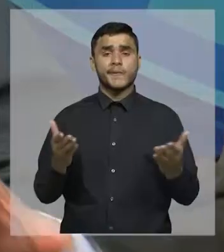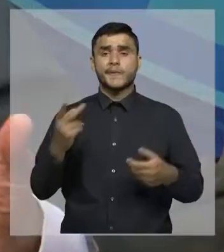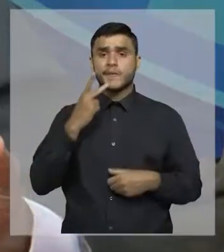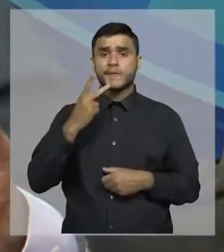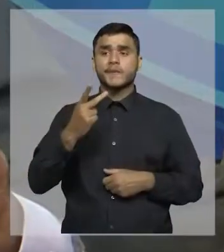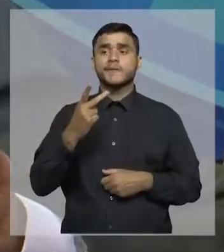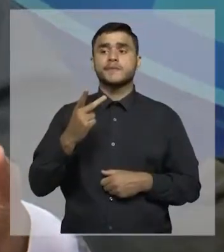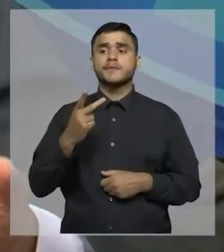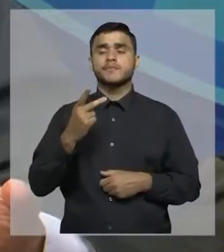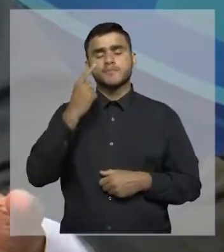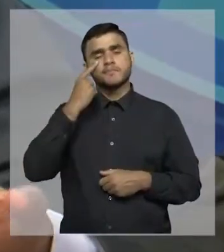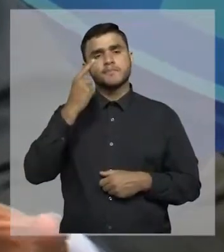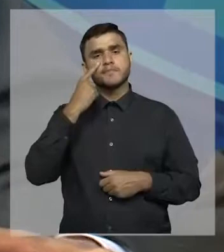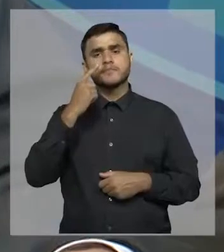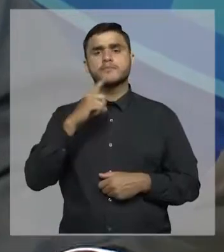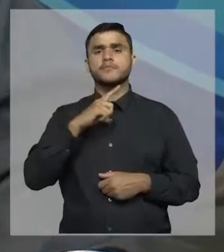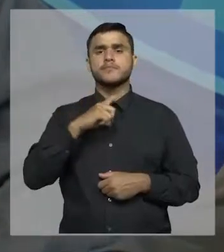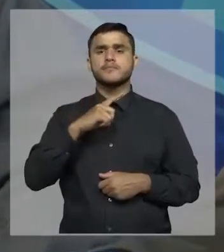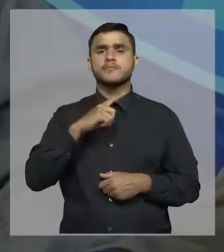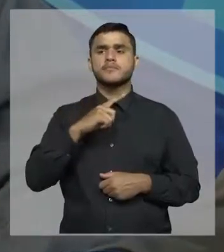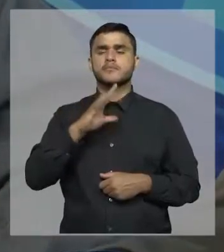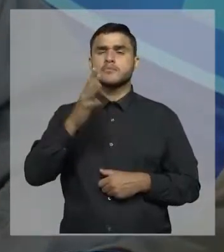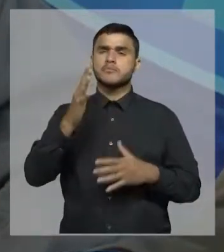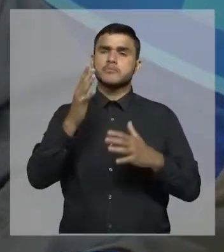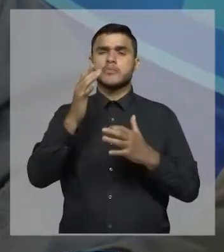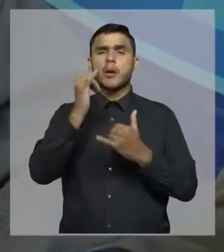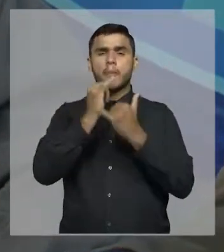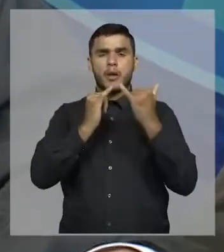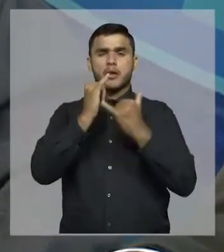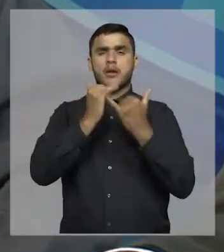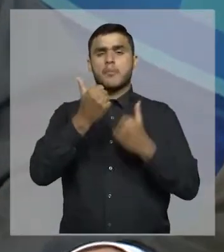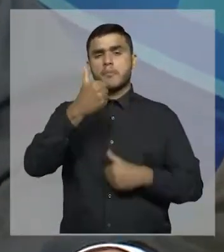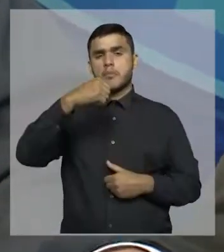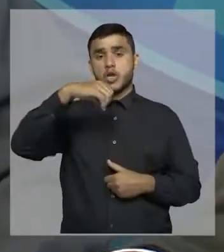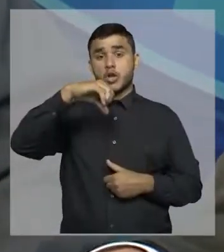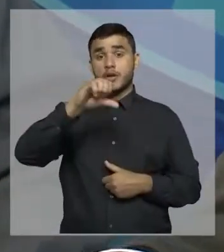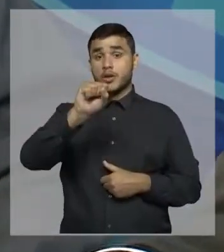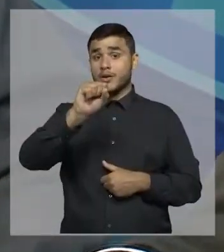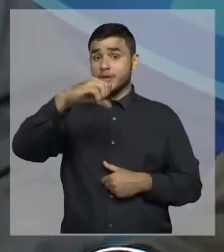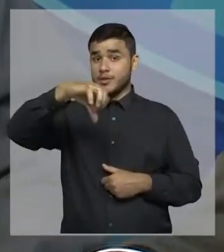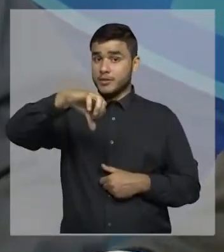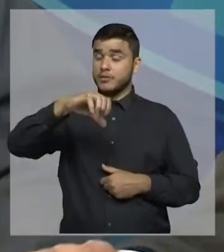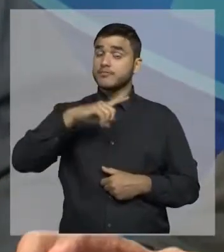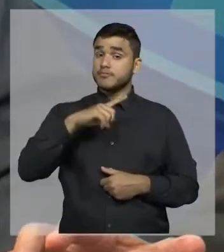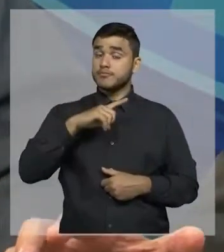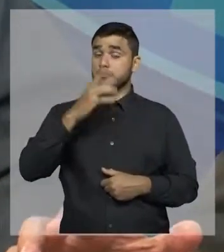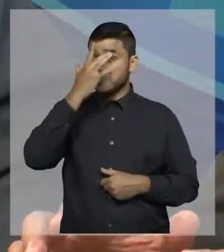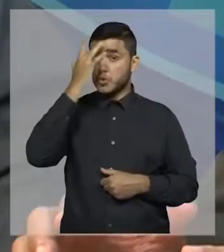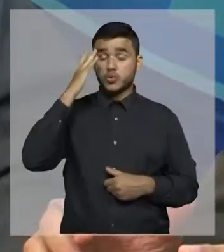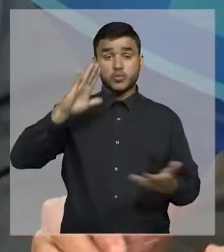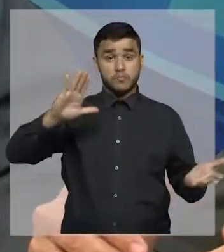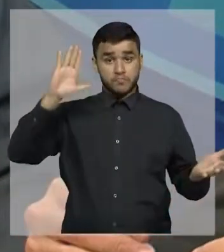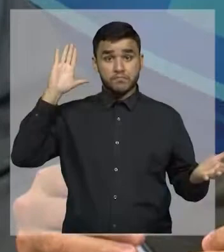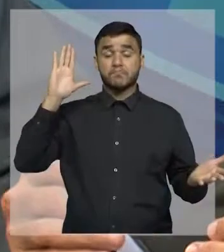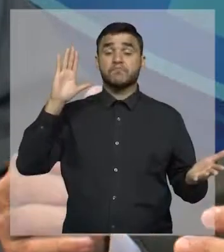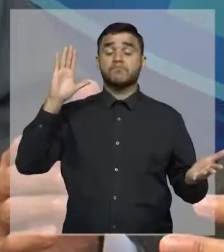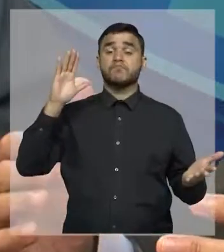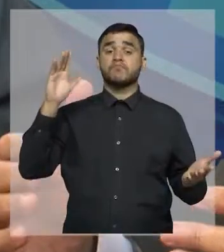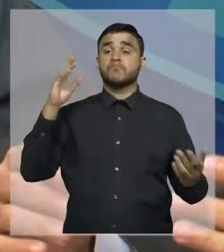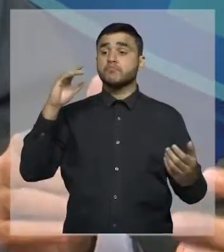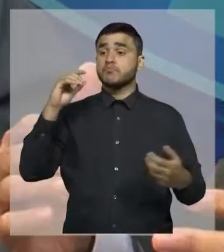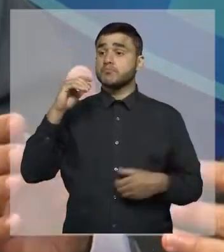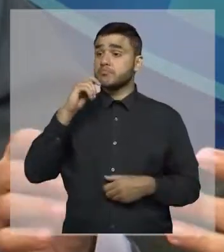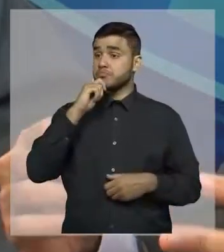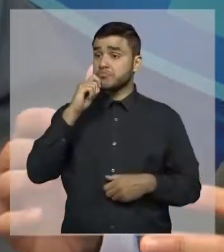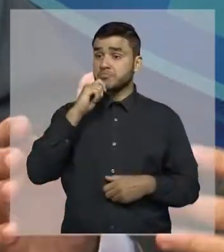há uma pequena semelhança com 89. Em 89, os candidatos que não se apresentavam